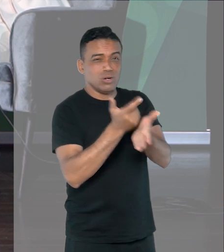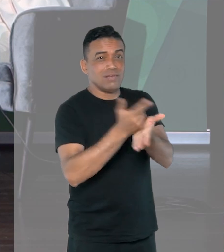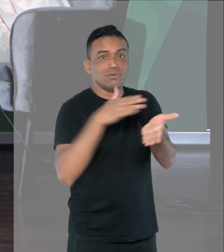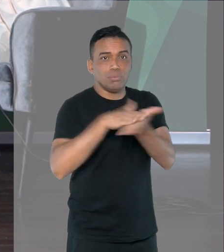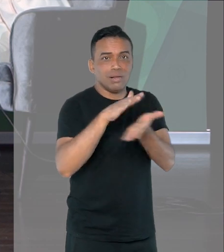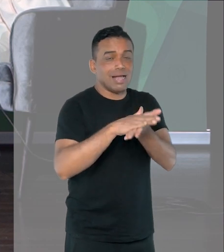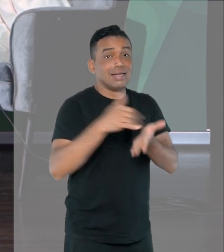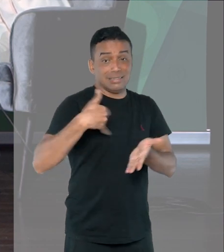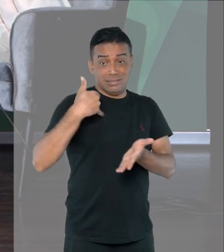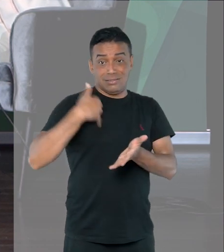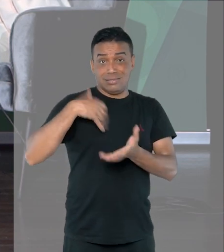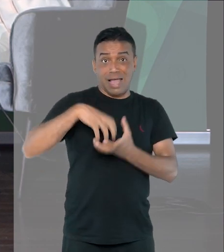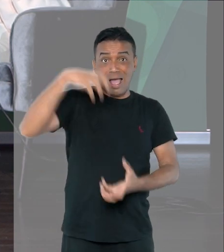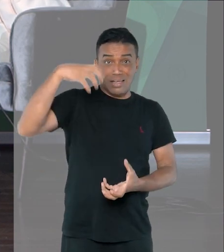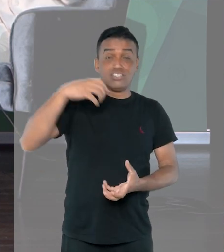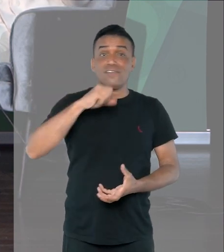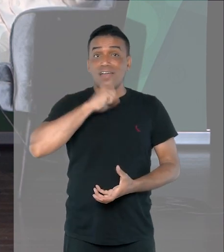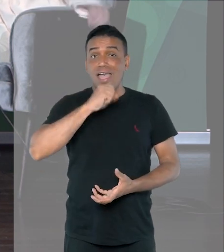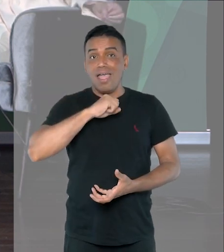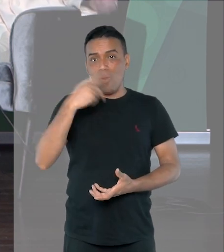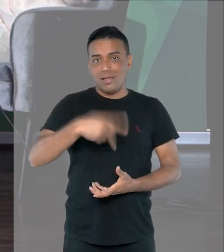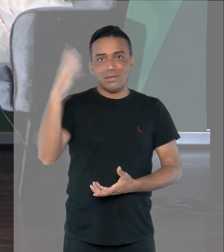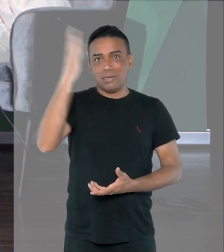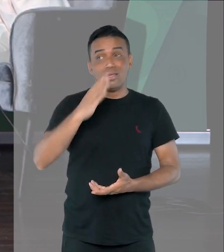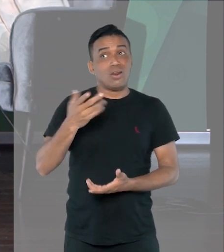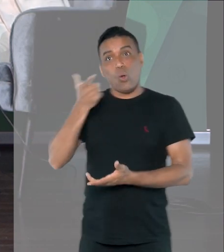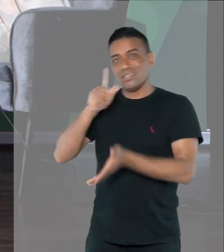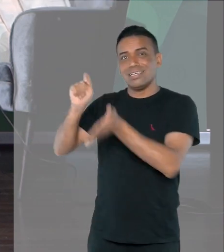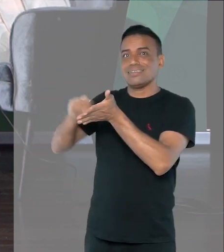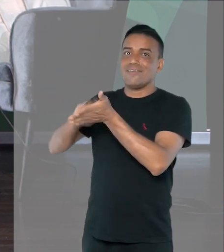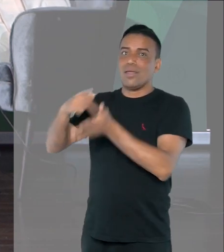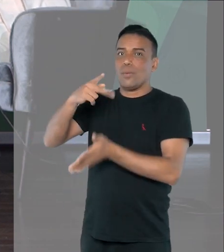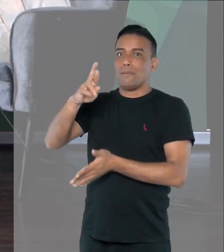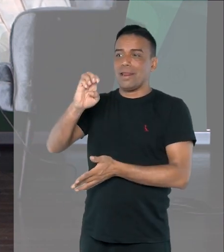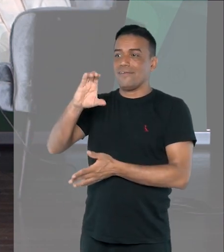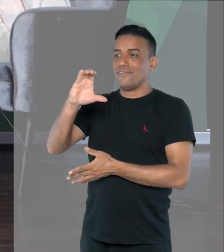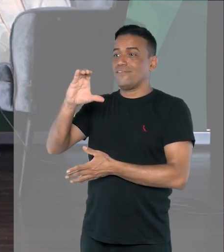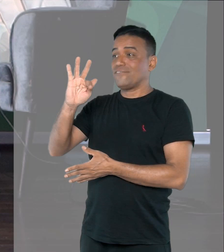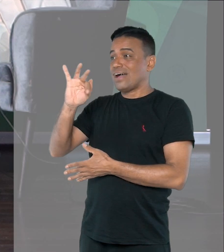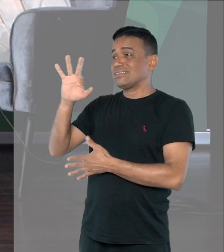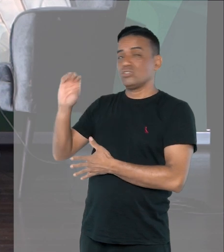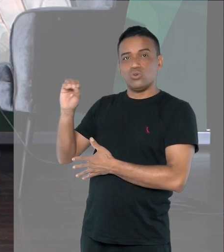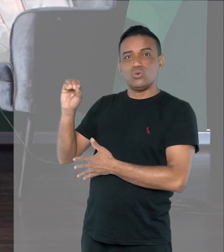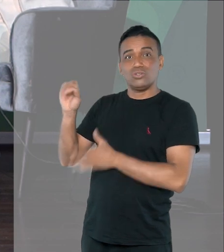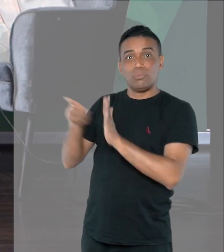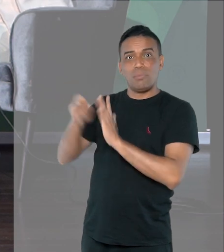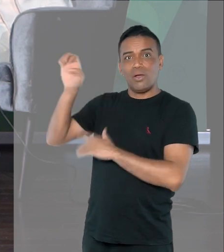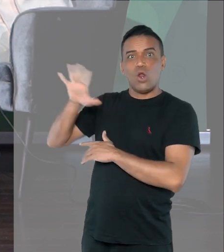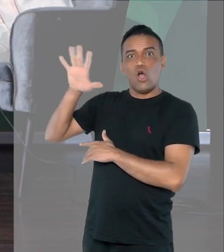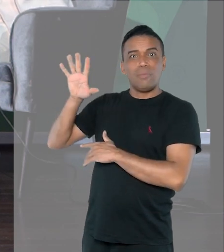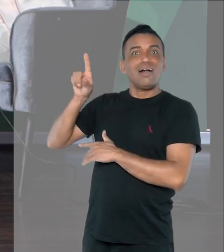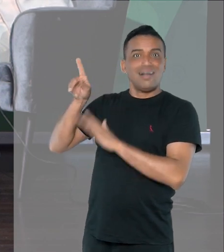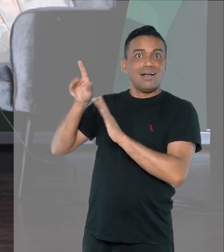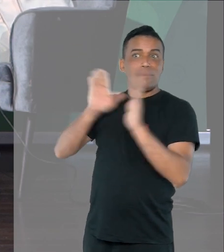da velhice no Brasil, e não tive tempo de fazer esse prefácio, mas a garota pegou toda a fase europeia da Tarsila. Eu escrevi